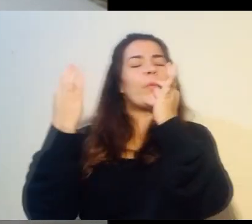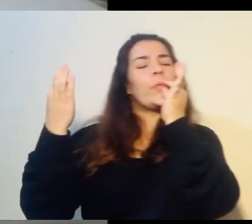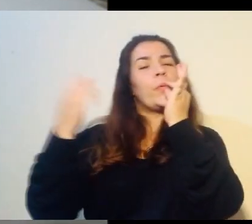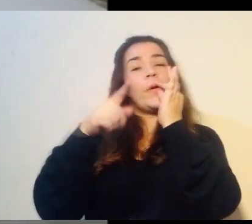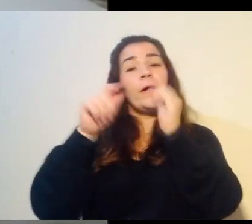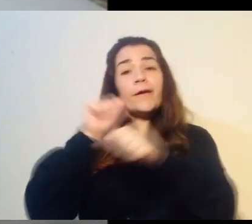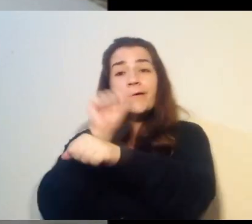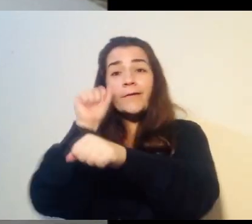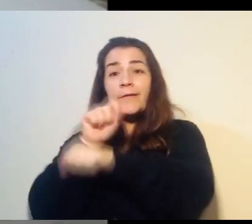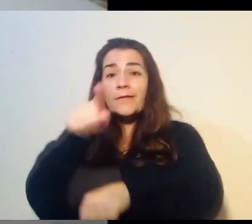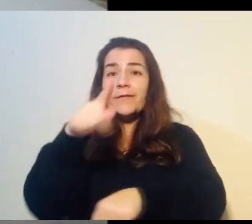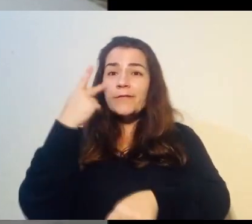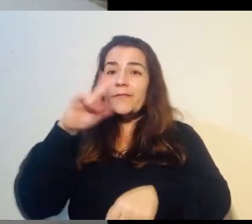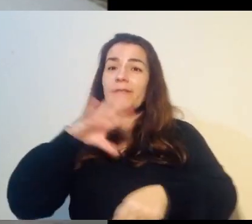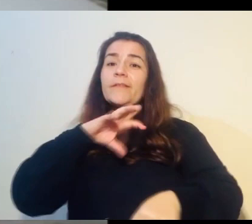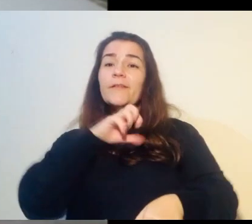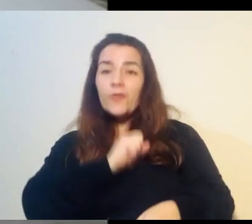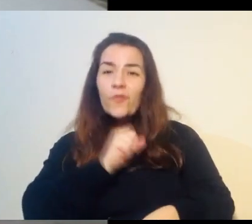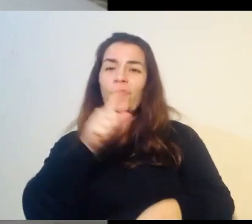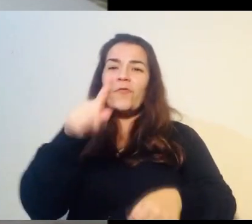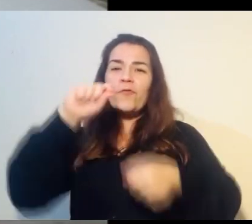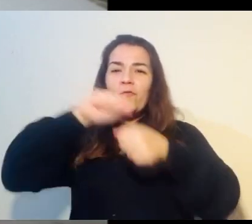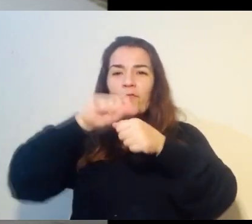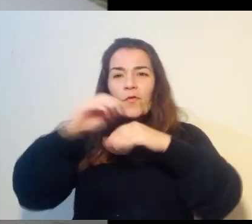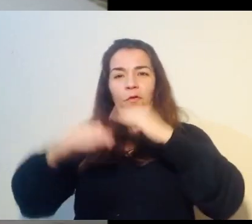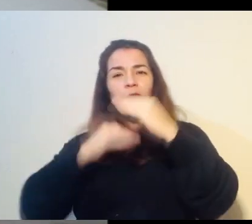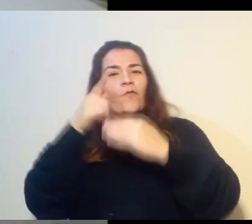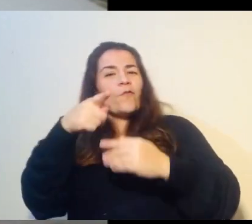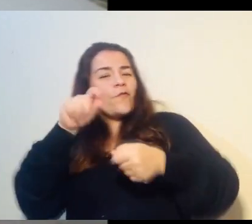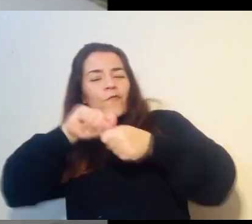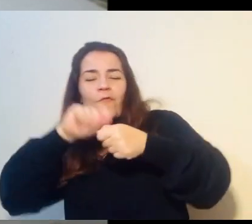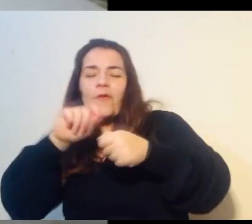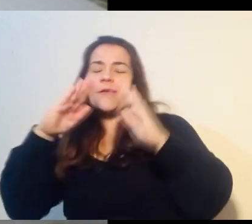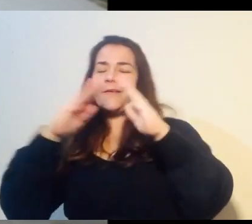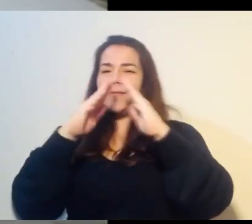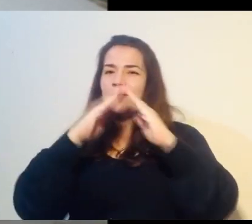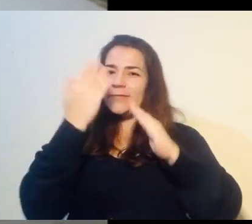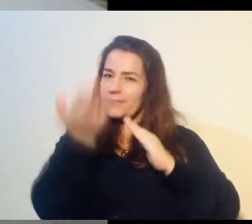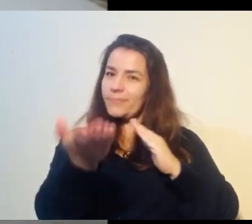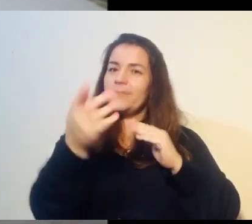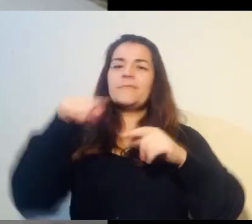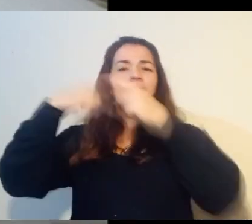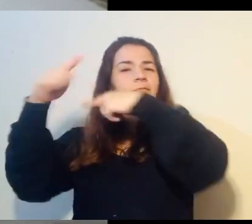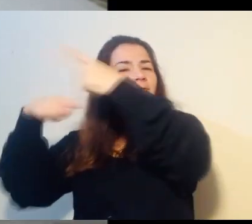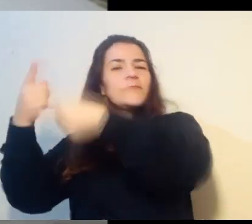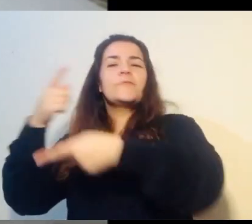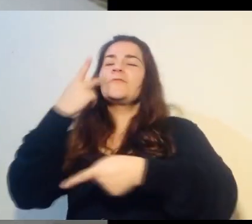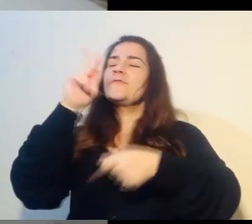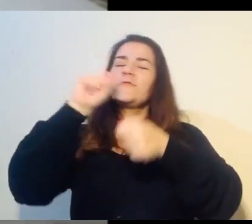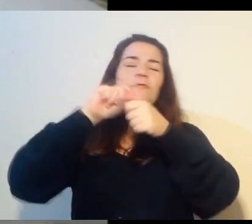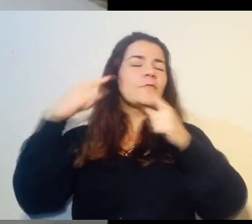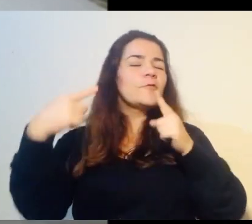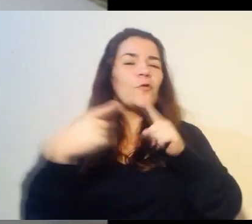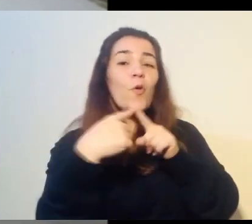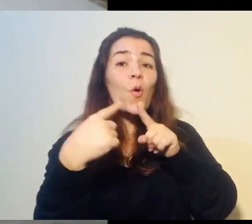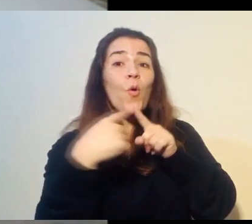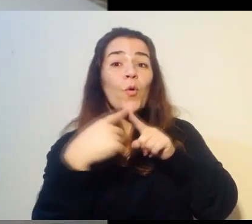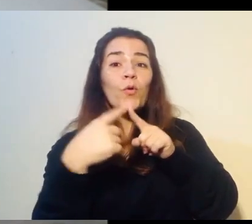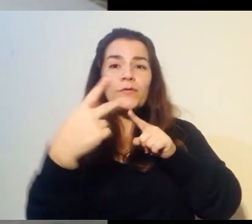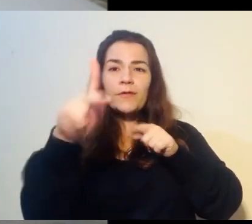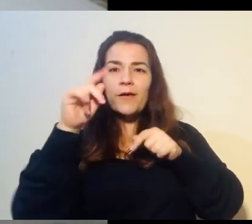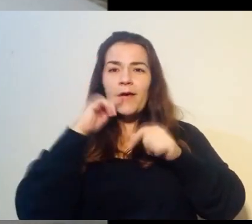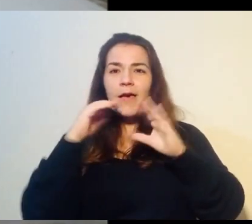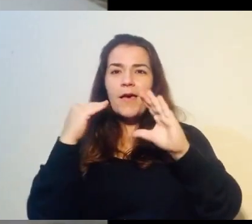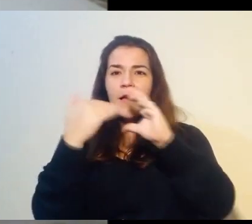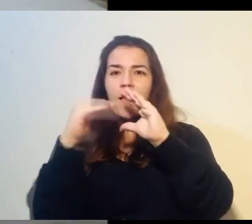transversal. Espero que vocês tenham aproveitado, que tenham conseguido construir na casa de vocês. Até uma próxima. Eu vou deixar contato, o meu e-mail de